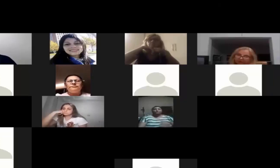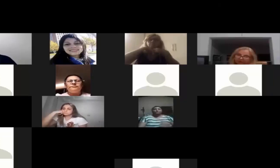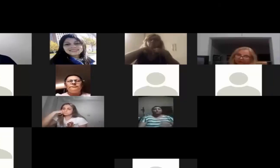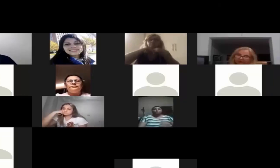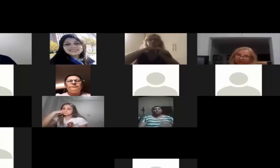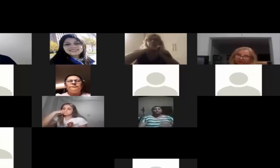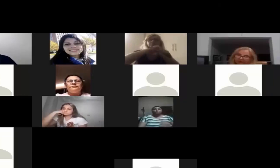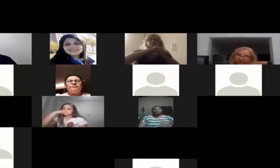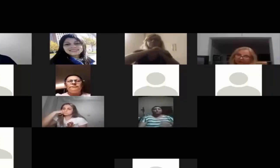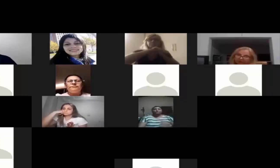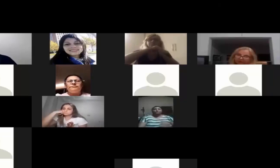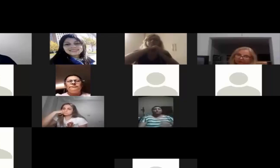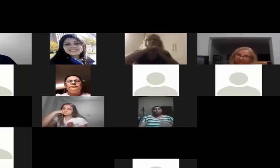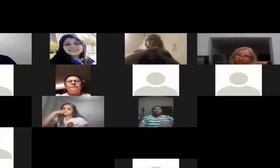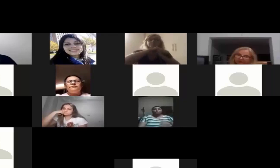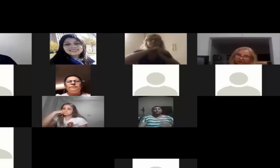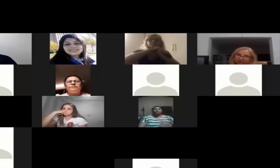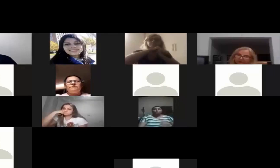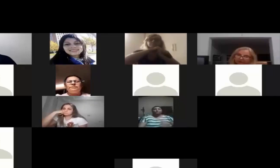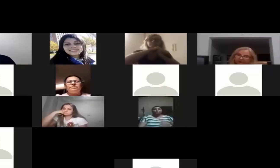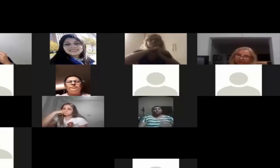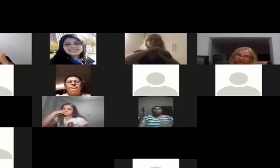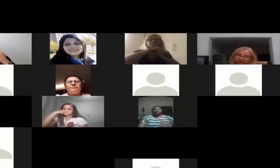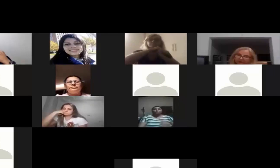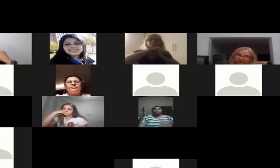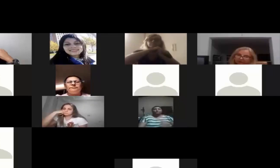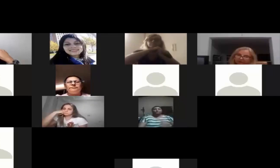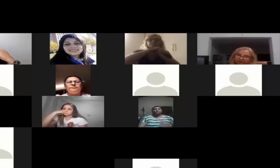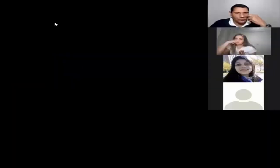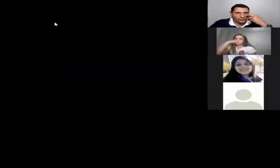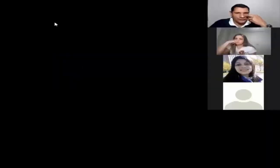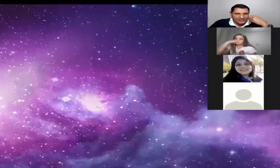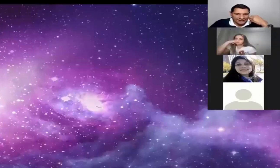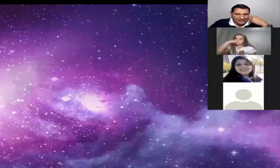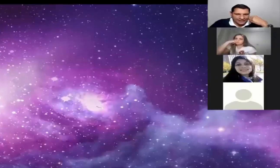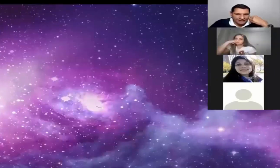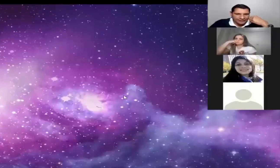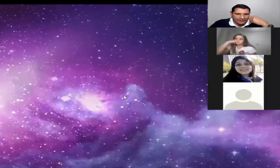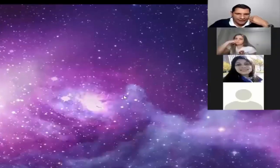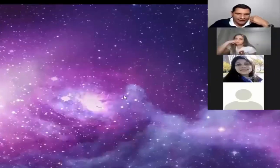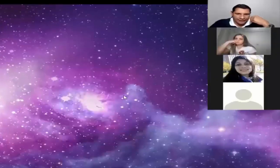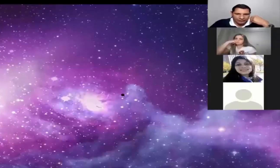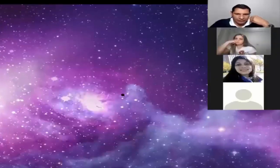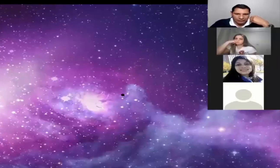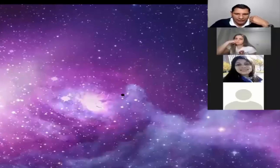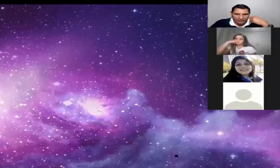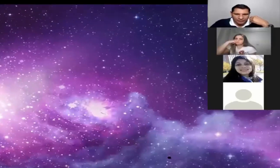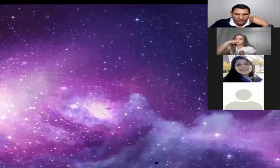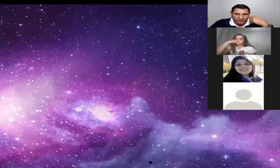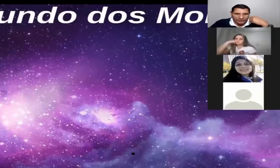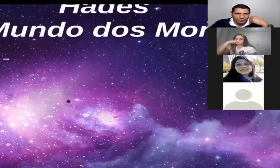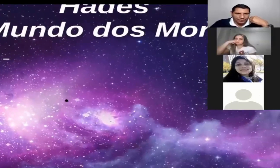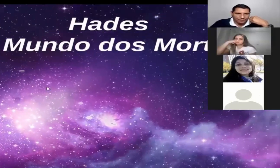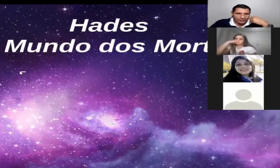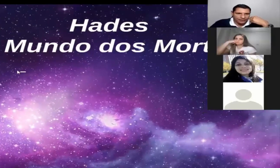tem que passar essa informação aqui pra vocês pra quando tiver aula de segunda-feira vocês já terem é ué como